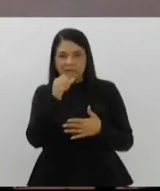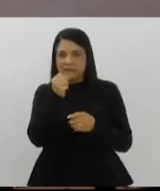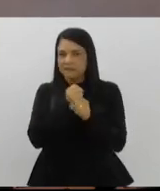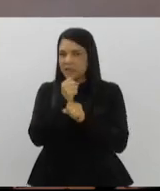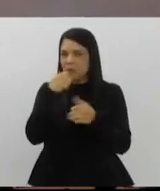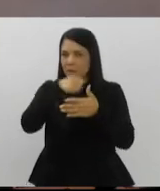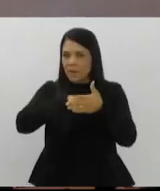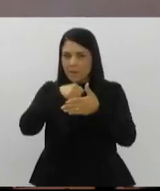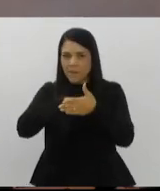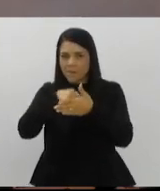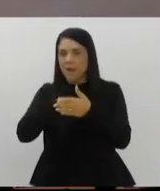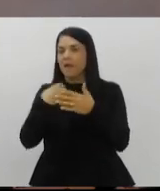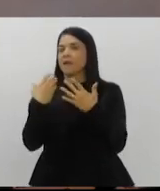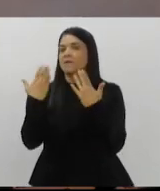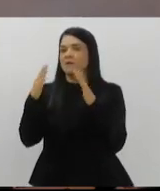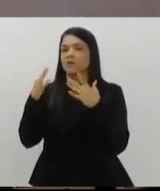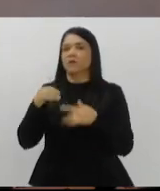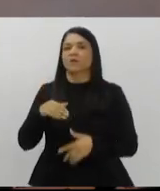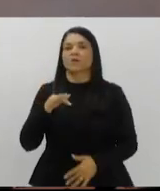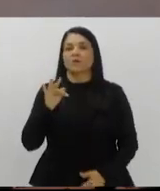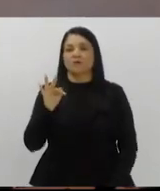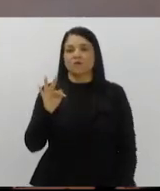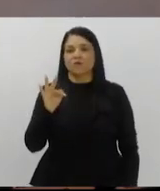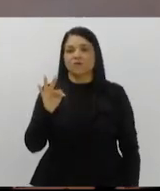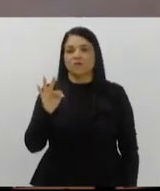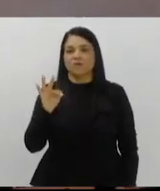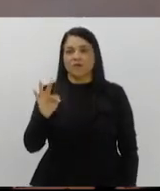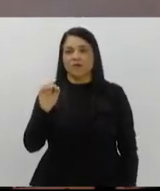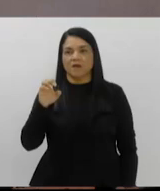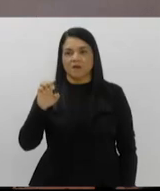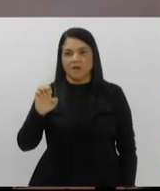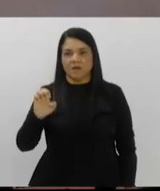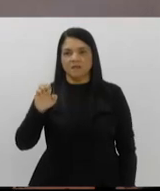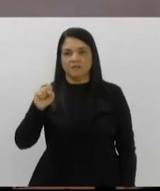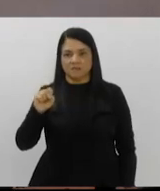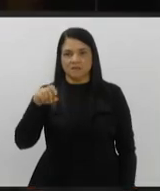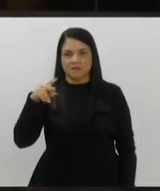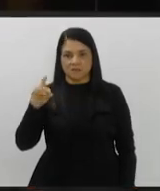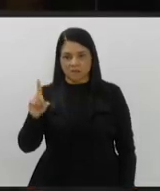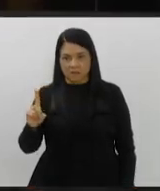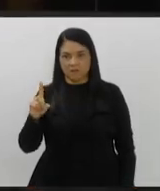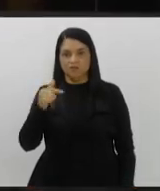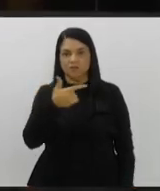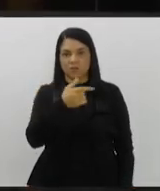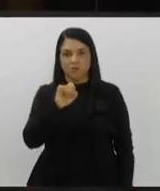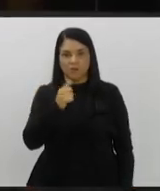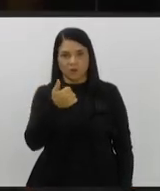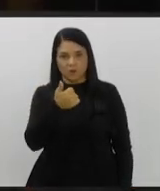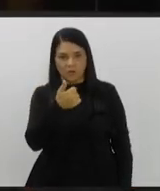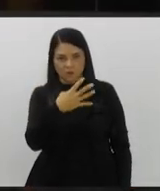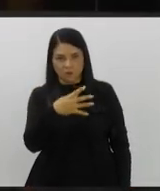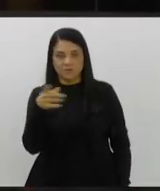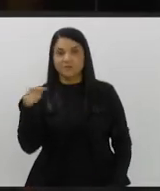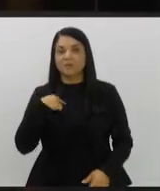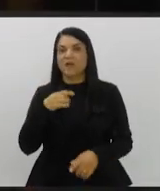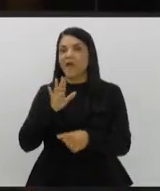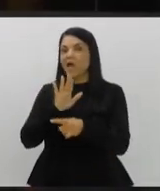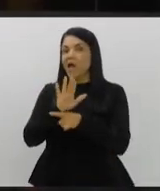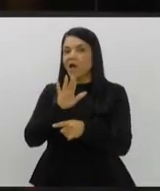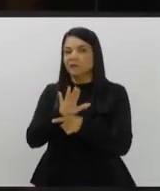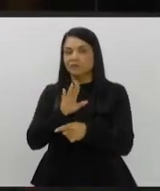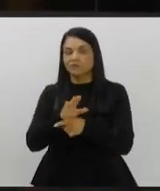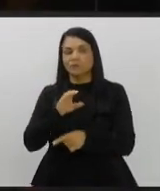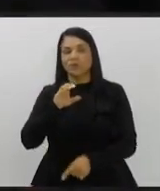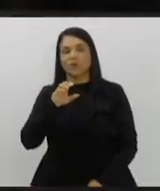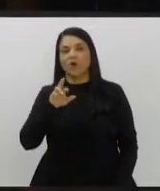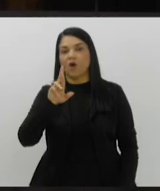Também o CFSD do PEMERG de 2014. Também ajude o Robinho, não é isso? Eu estou lendo a faixa de